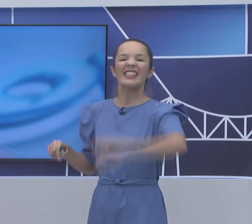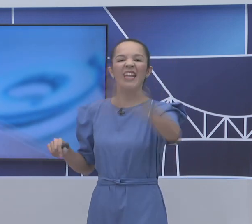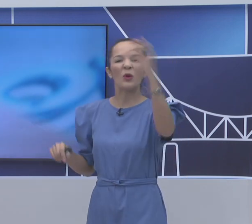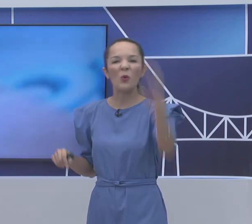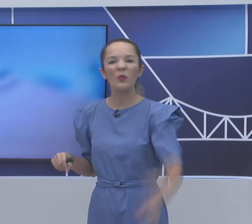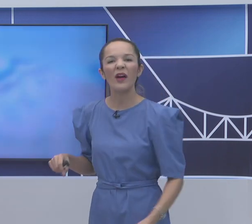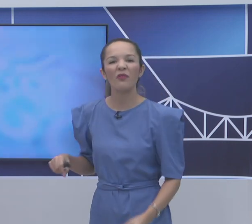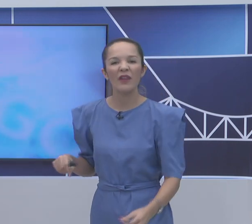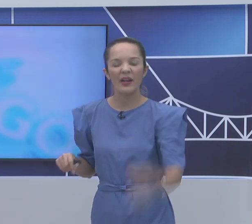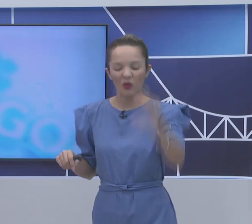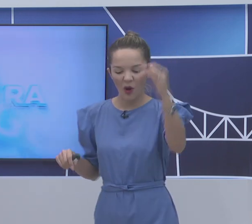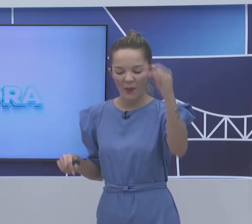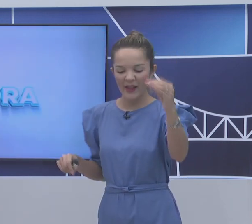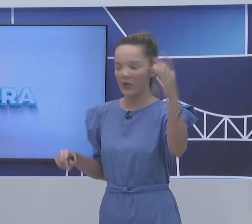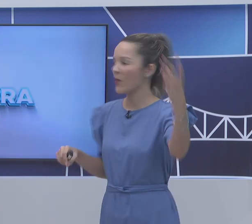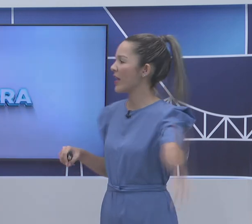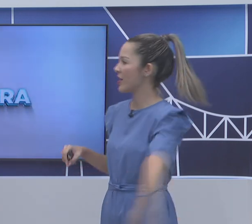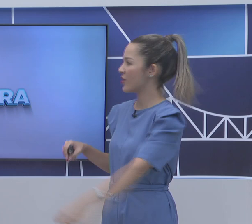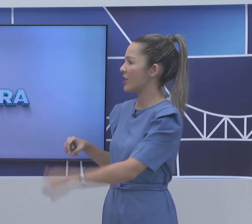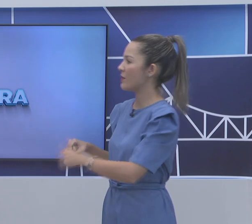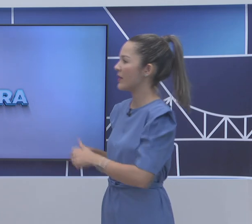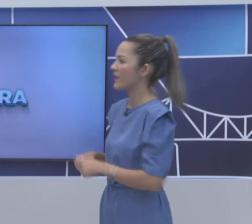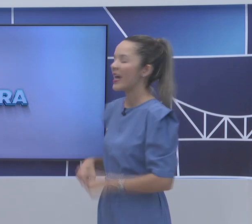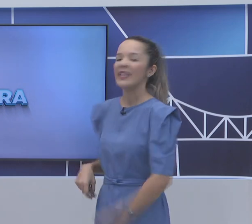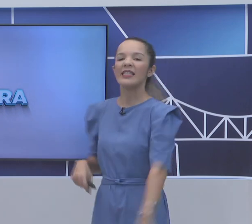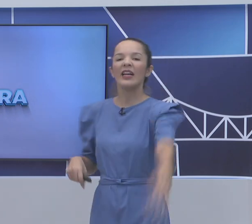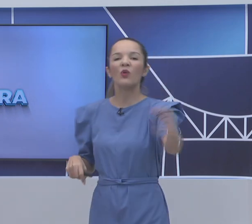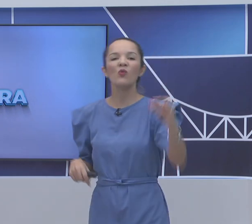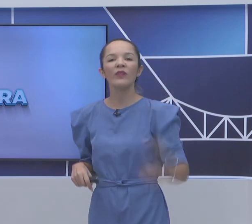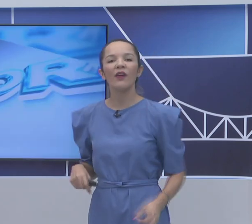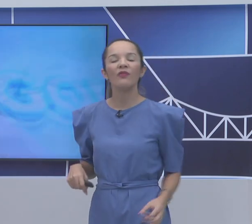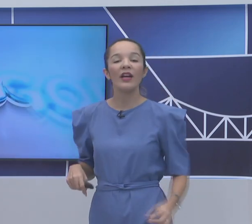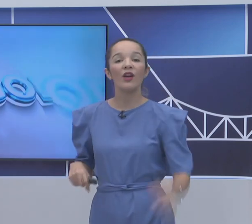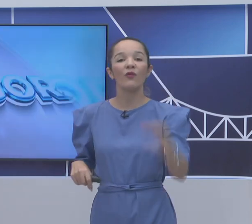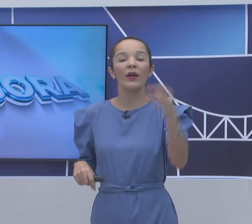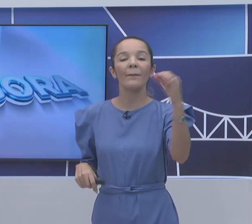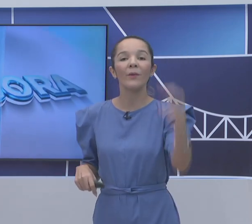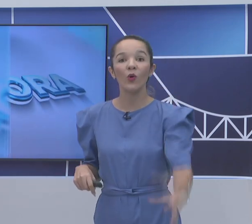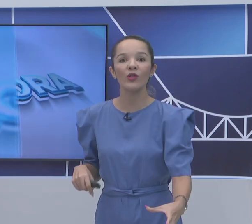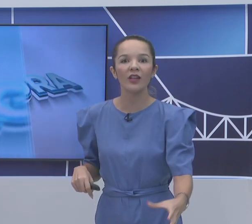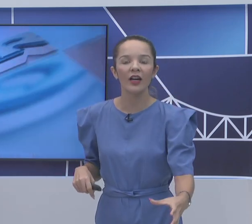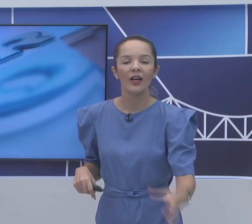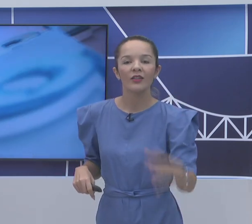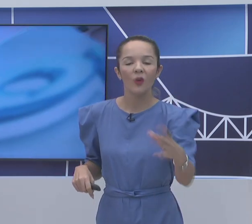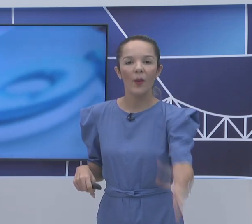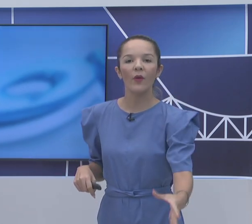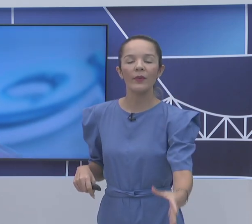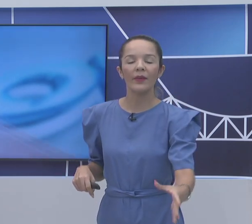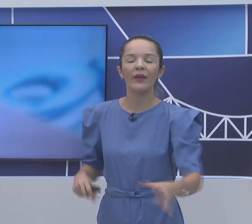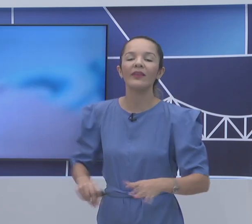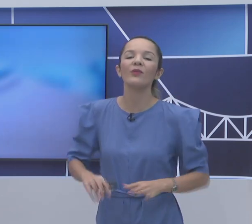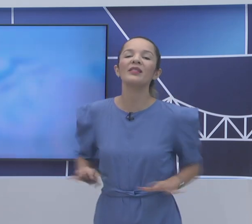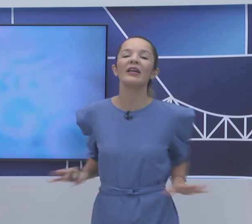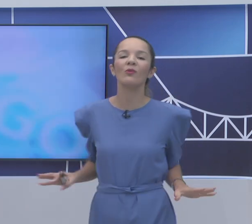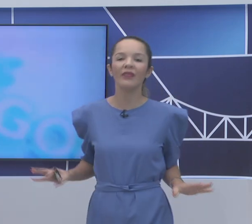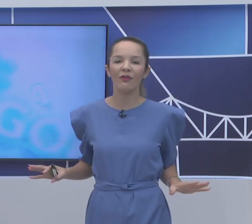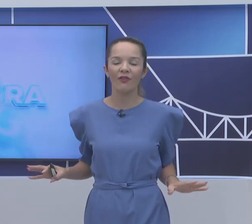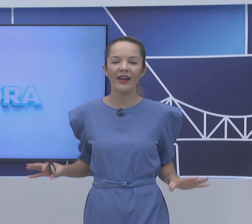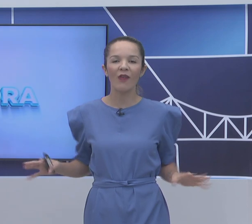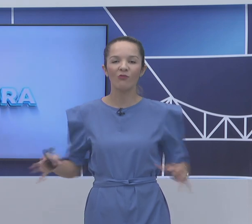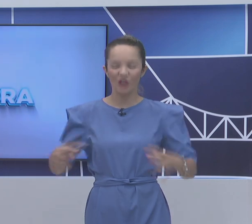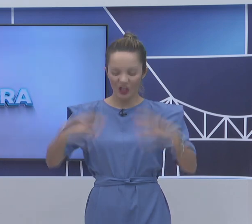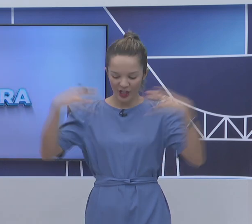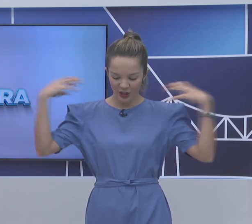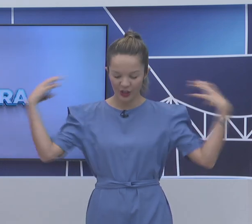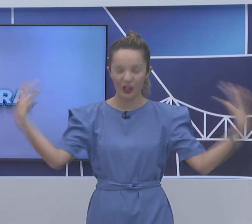dia. Segunda-feira eu começo o meu regime. Segunda-feira eu vou em busca do meu emprego. Então